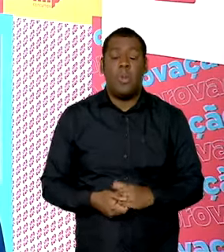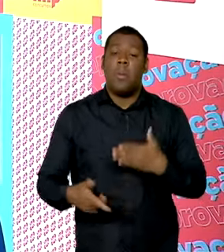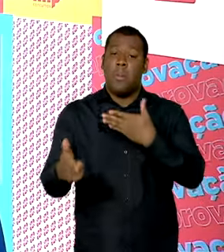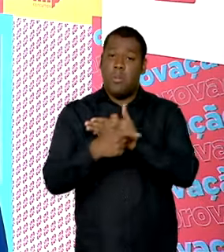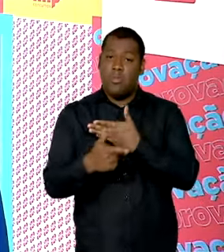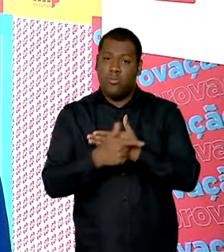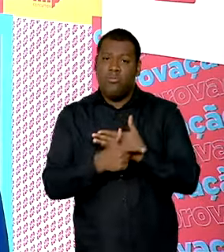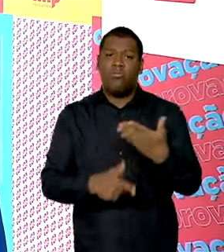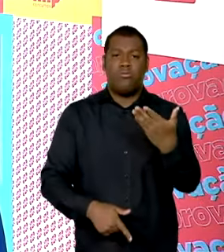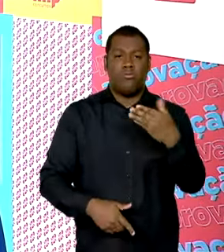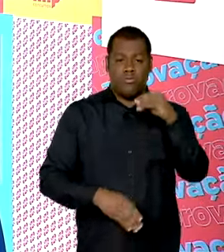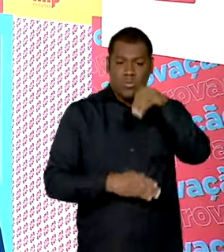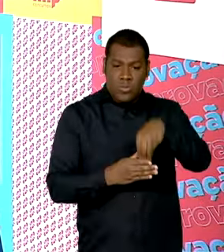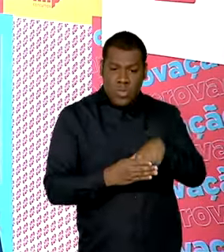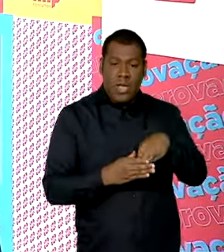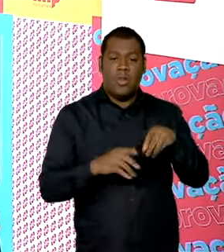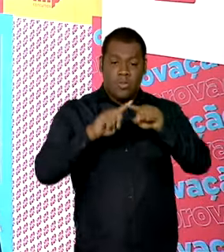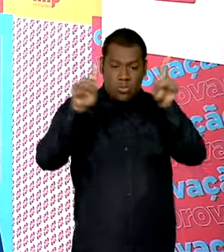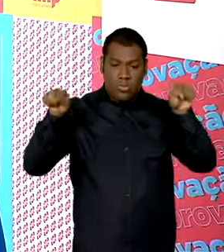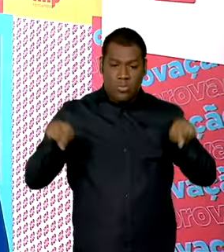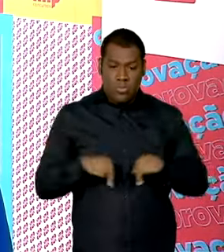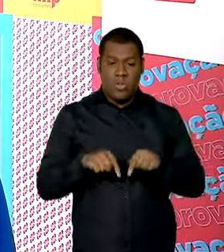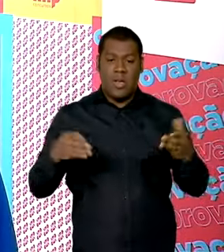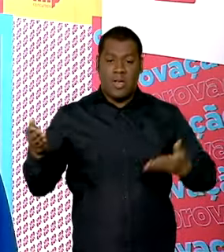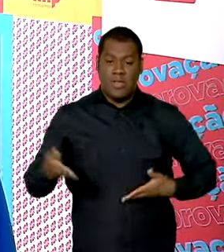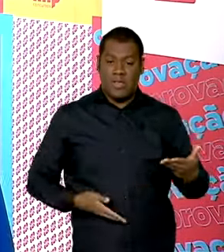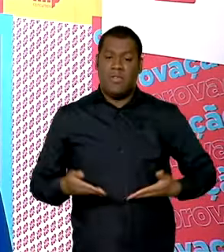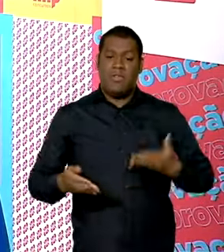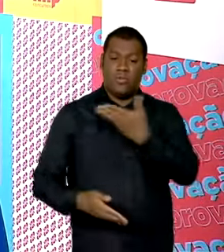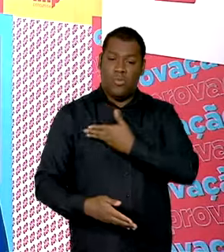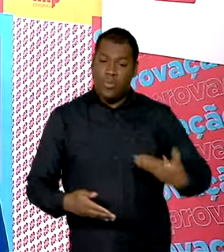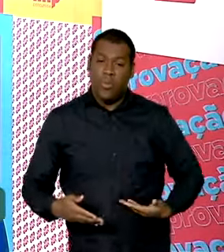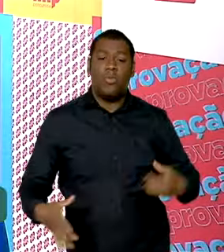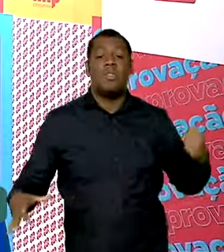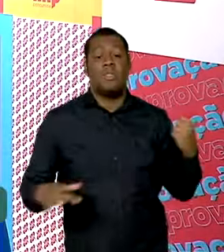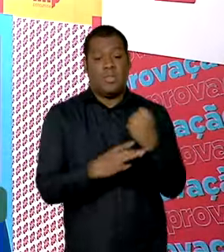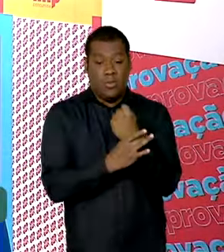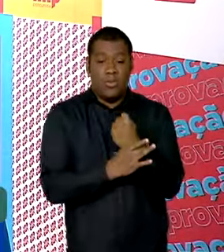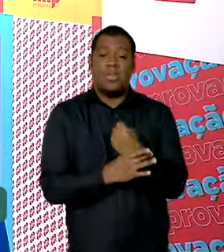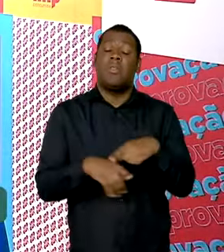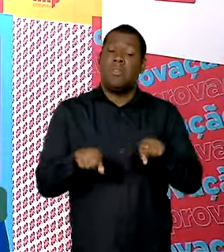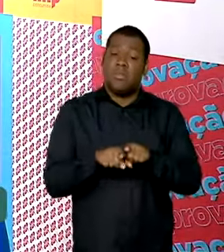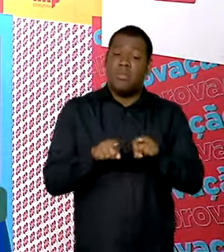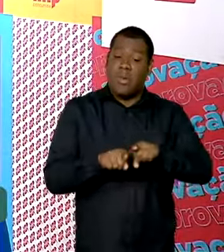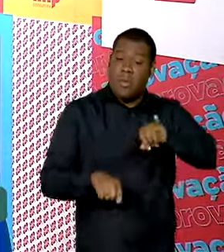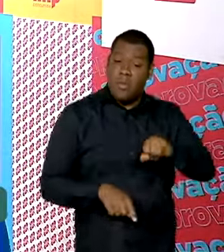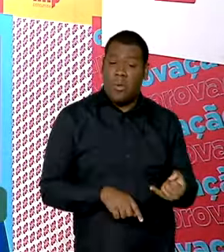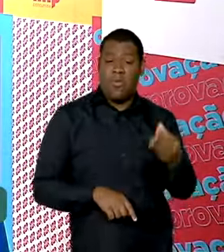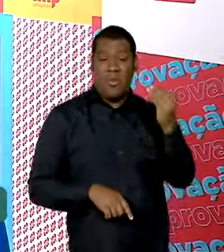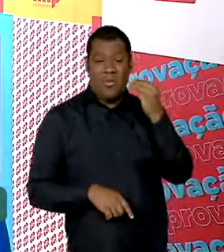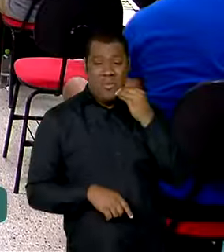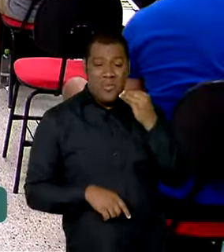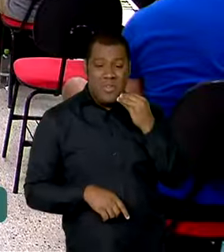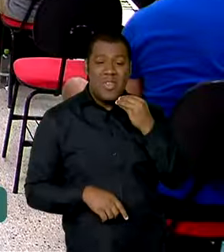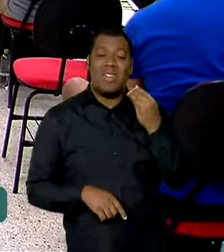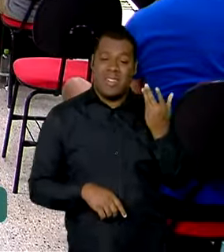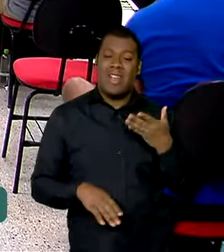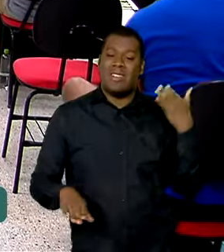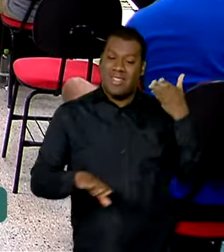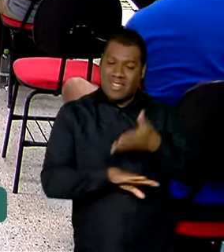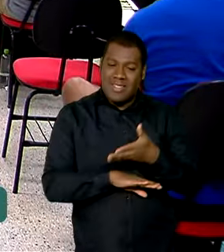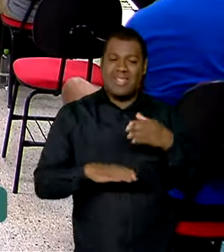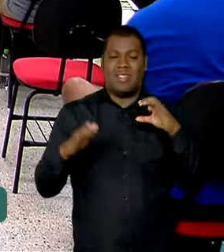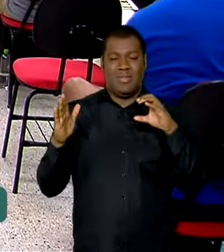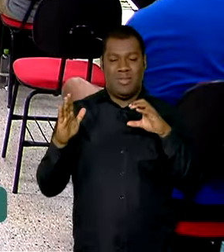do serviço público, elas permitem uma melhor estabilidade e, enfim, é uma oportunidade incrível aí para qualquer brasileiro. Falta menos